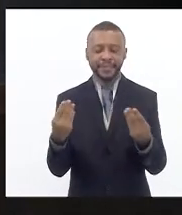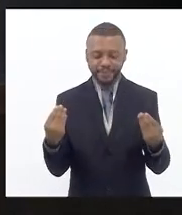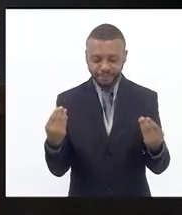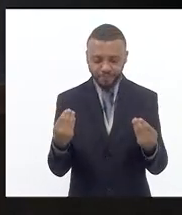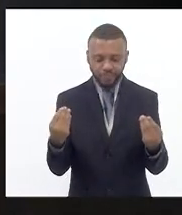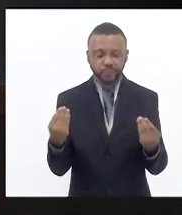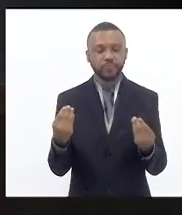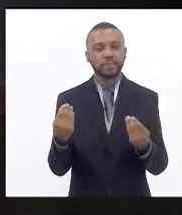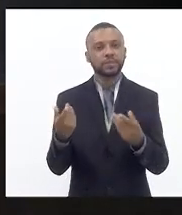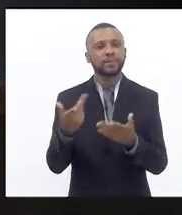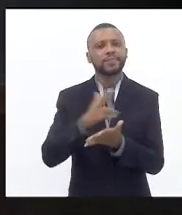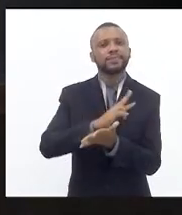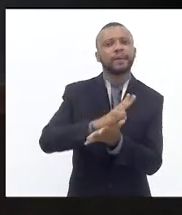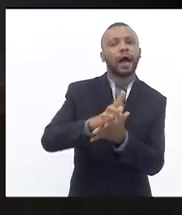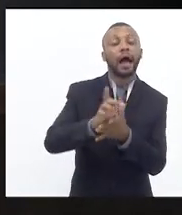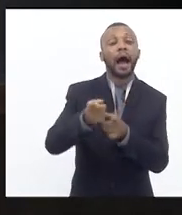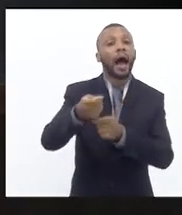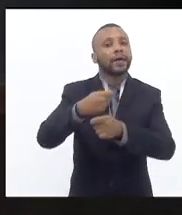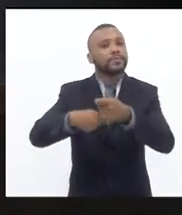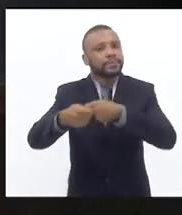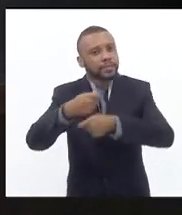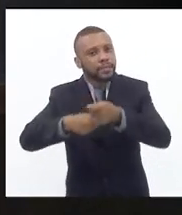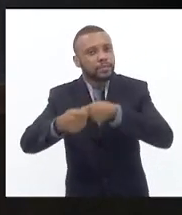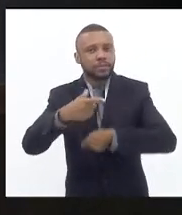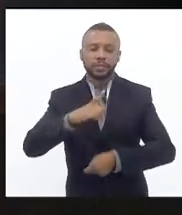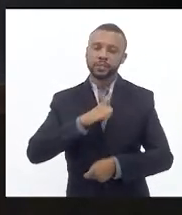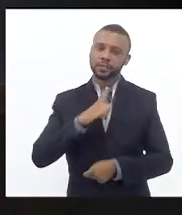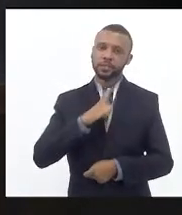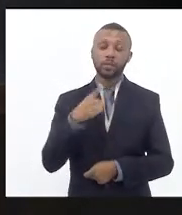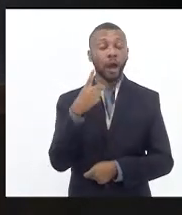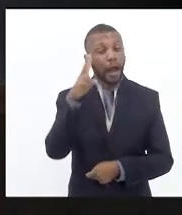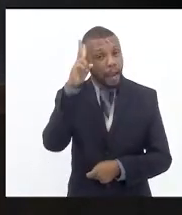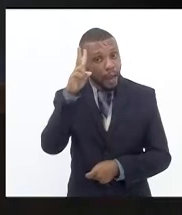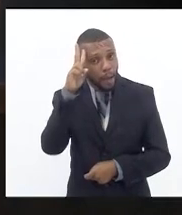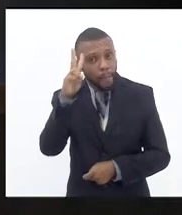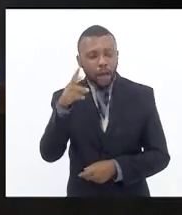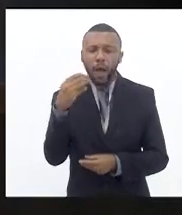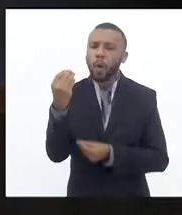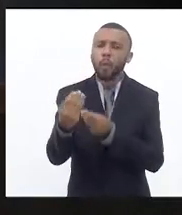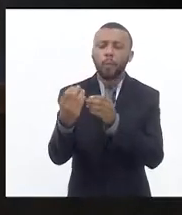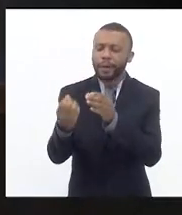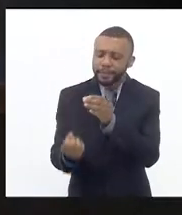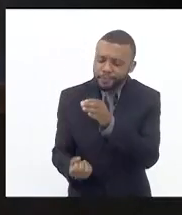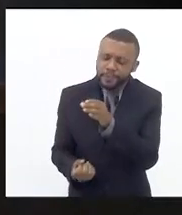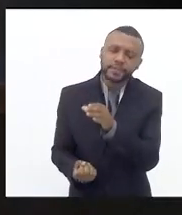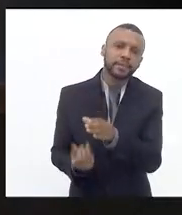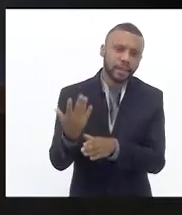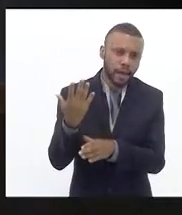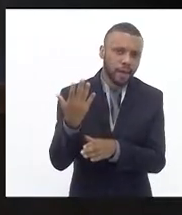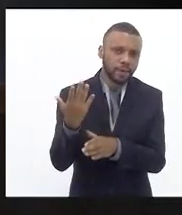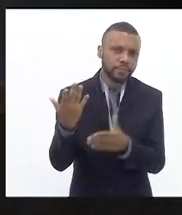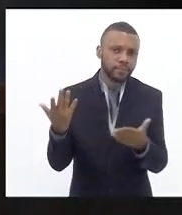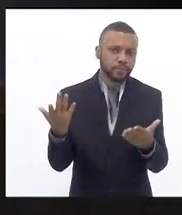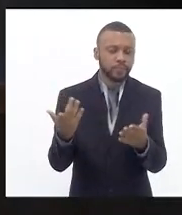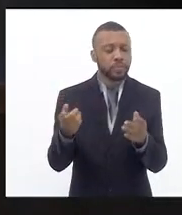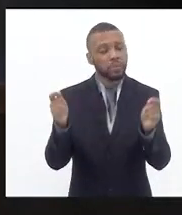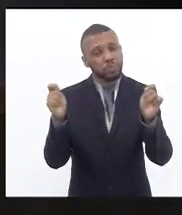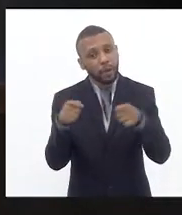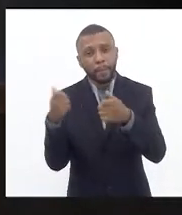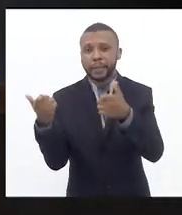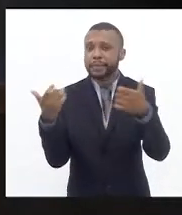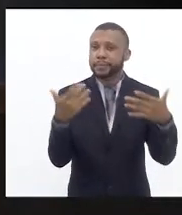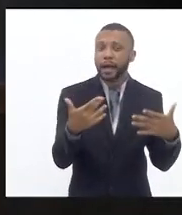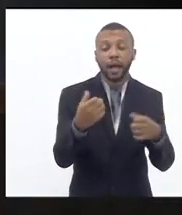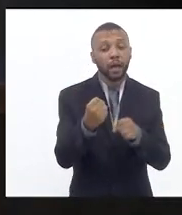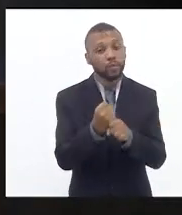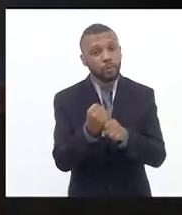tantas administrações aqui na gente lembra de como é que foi informado isso né posso voltar